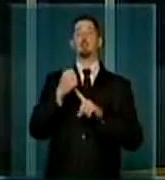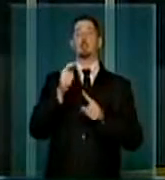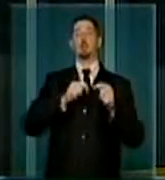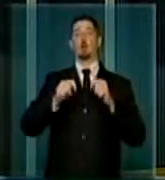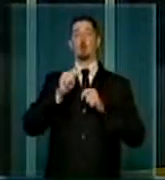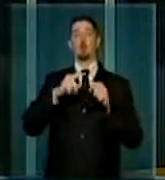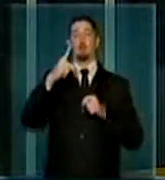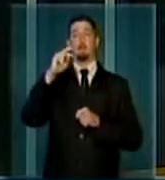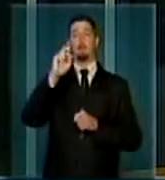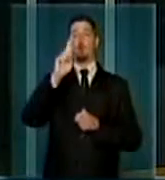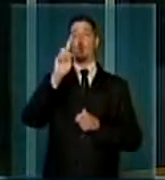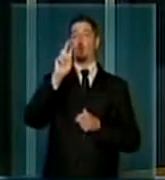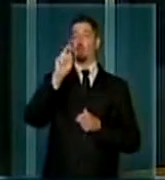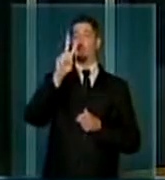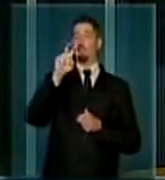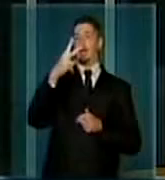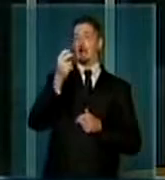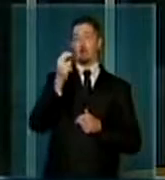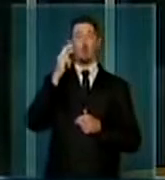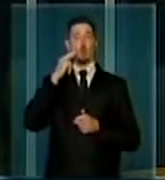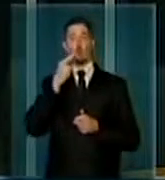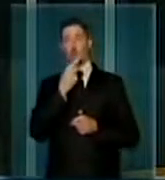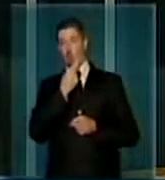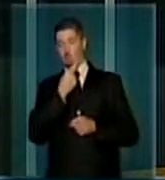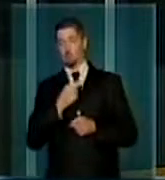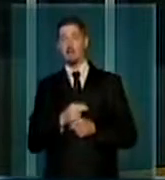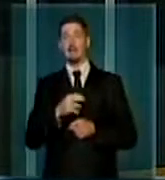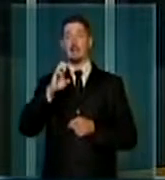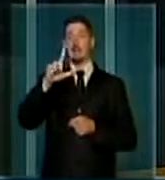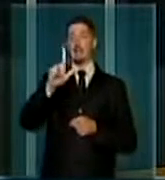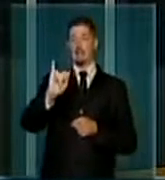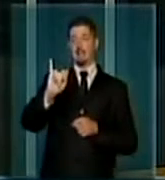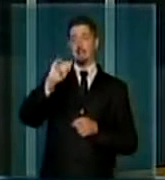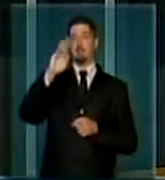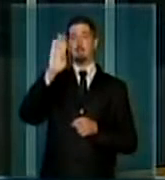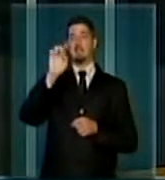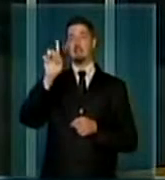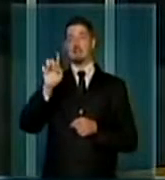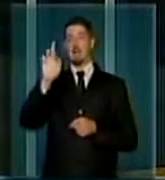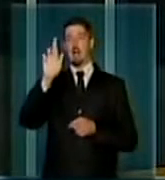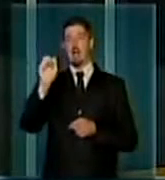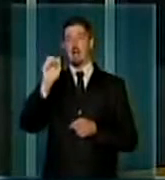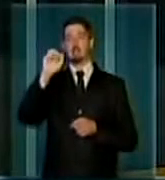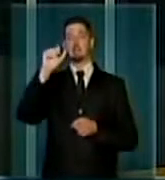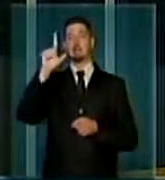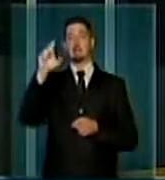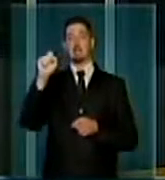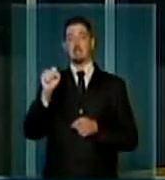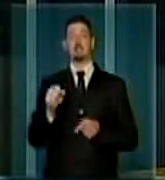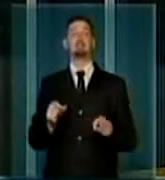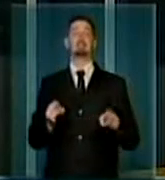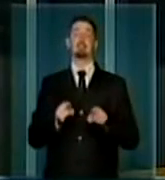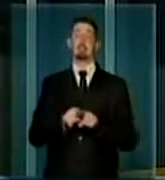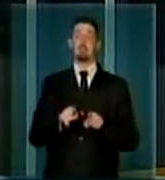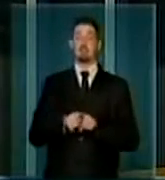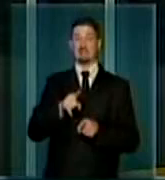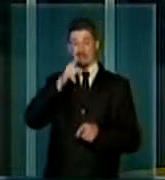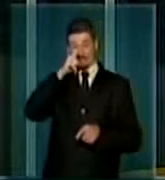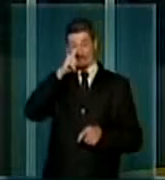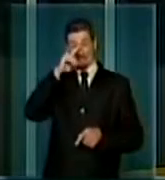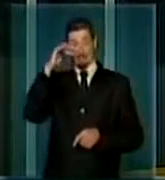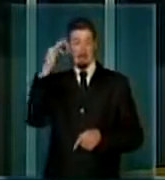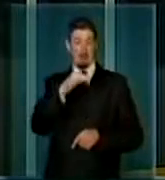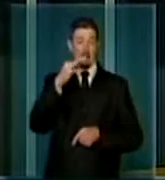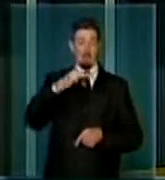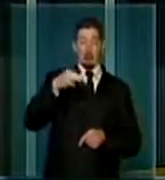município de Porto Velho, a capital do estado, Eli Bezerra de Salles, e deixou gravemente ferido